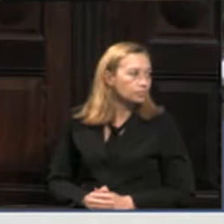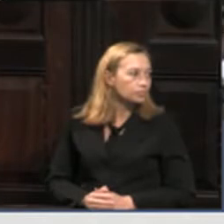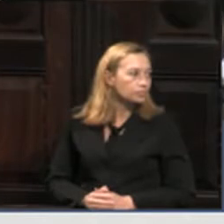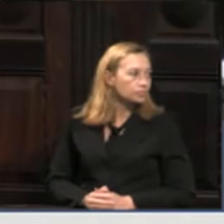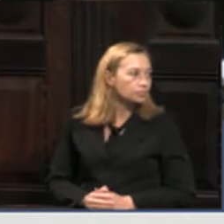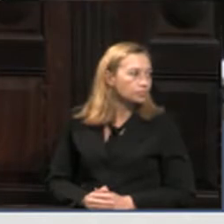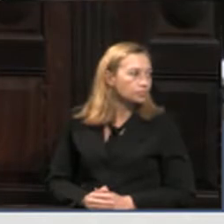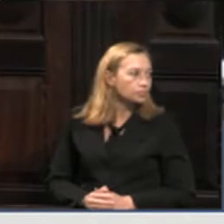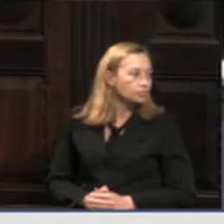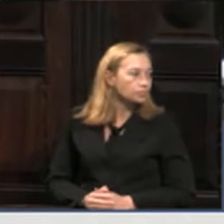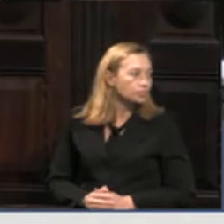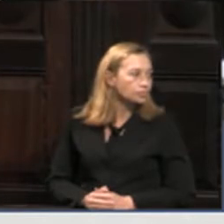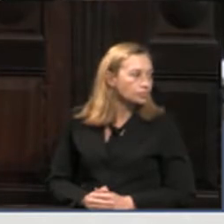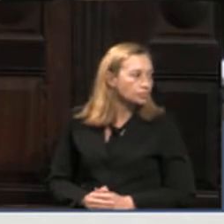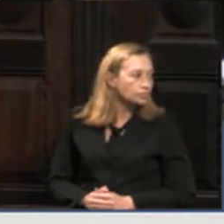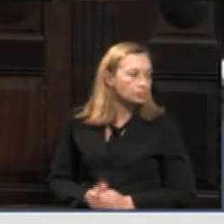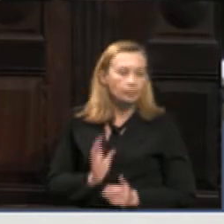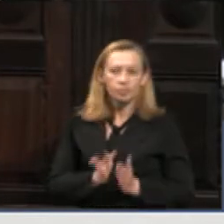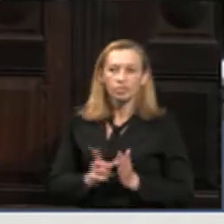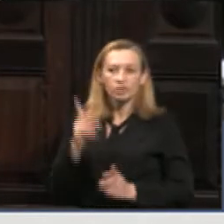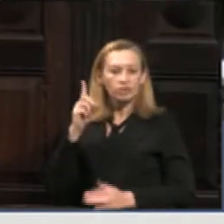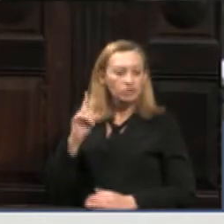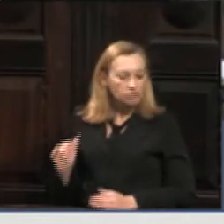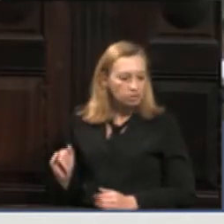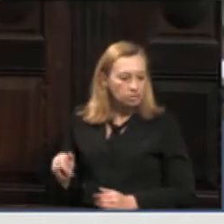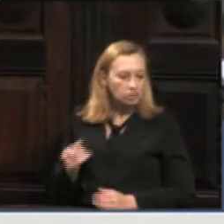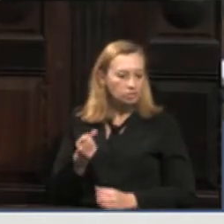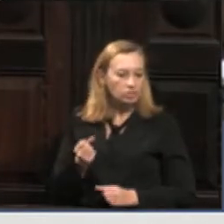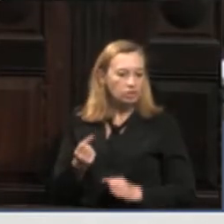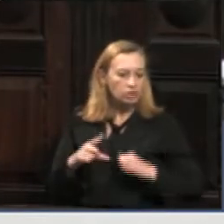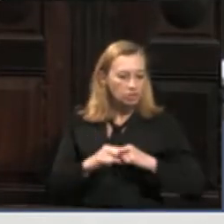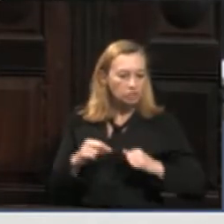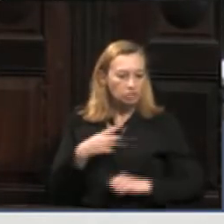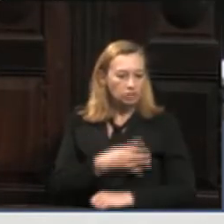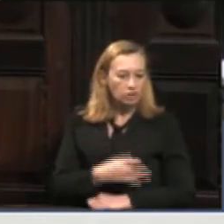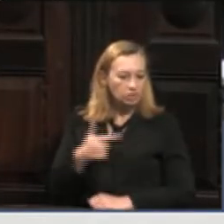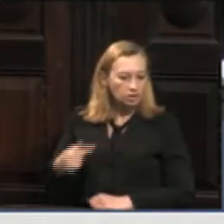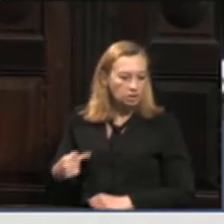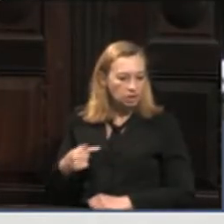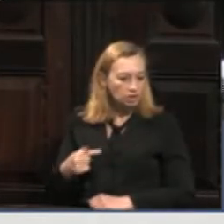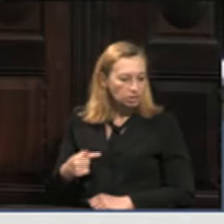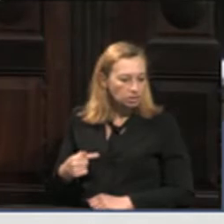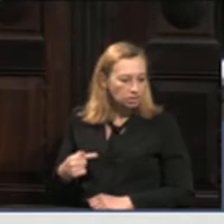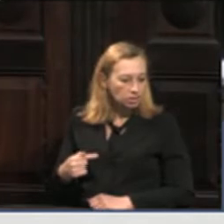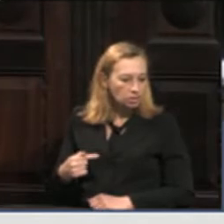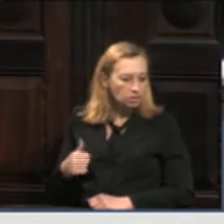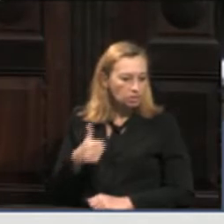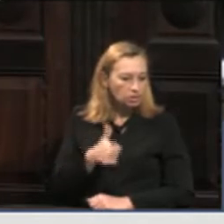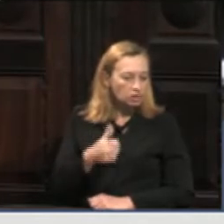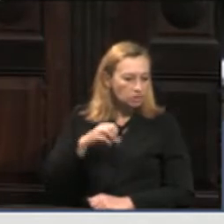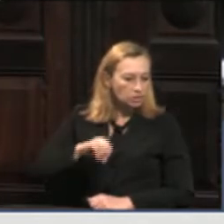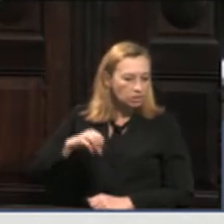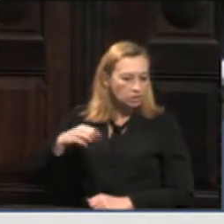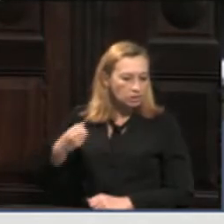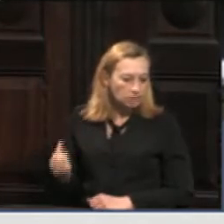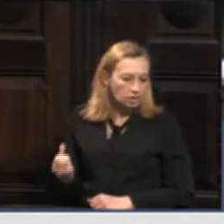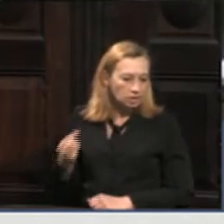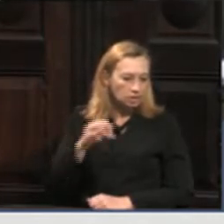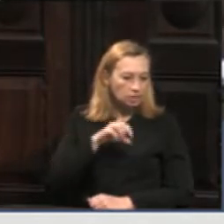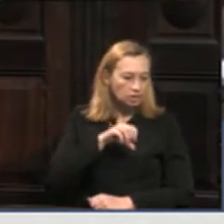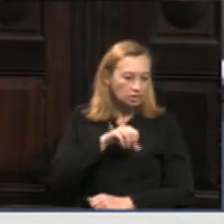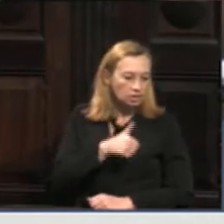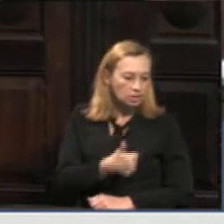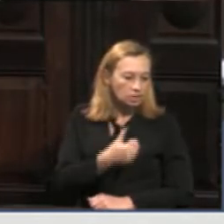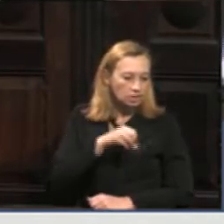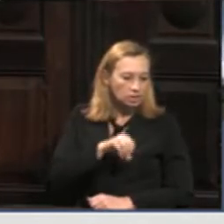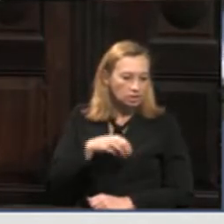Requerimento para inclusão na ordem do dia, de acordo com o artigo 47, parágrafo 1º, combinado com artigos 106.3 e 109.1, todo